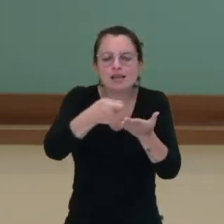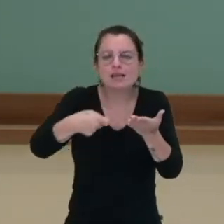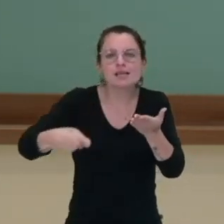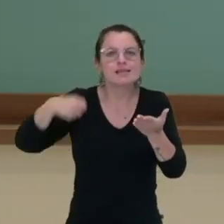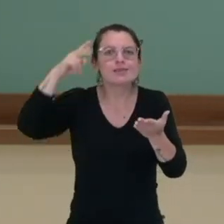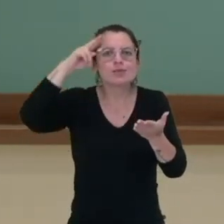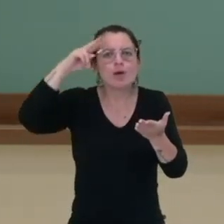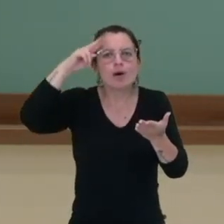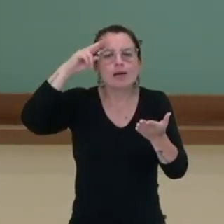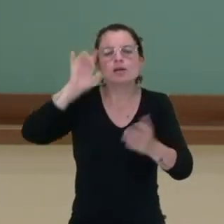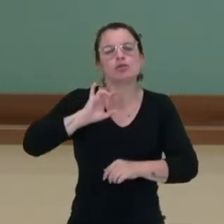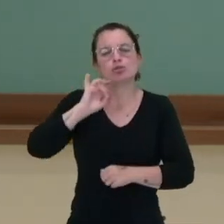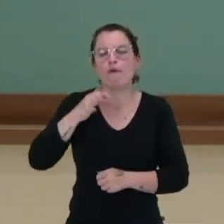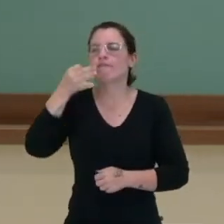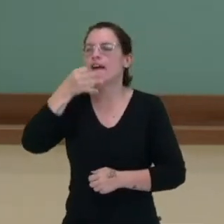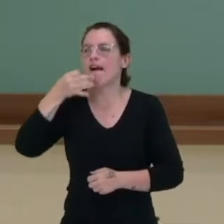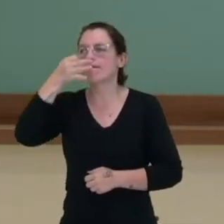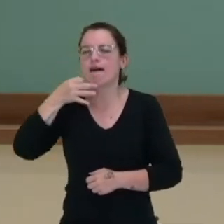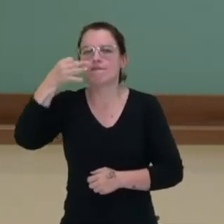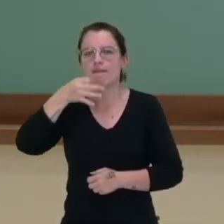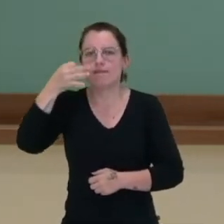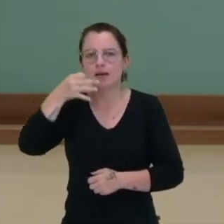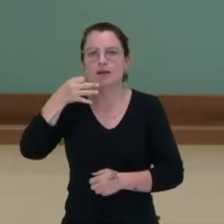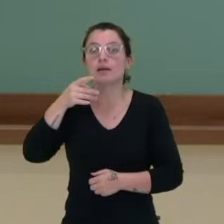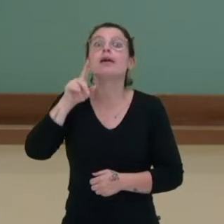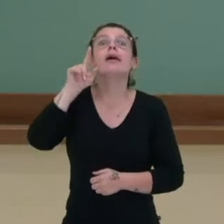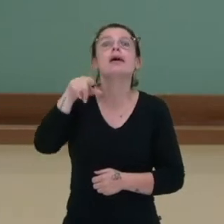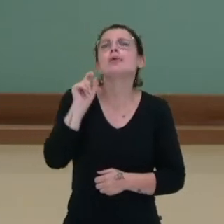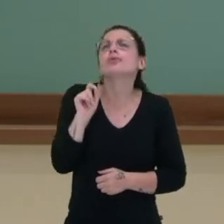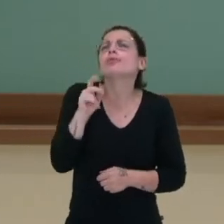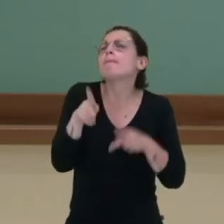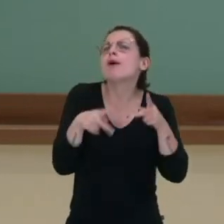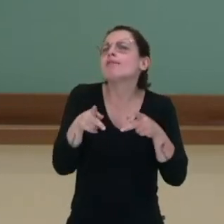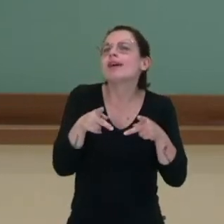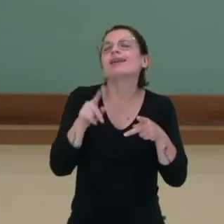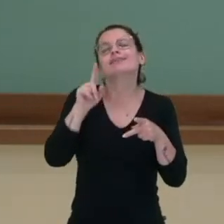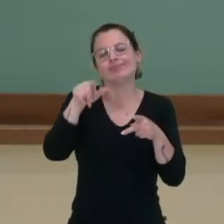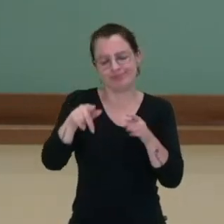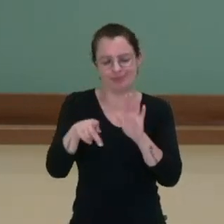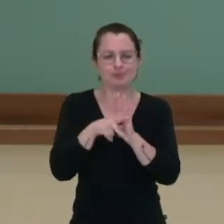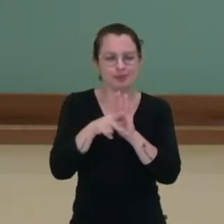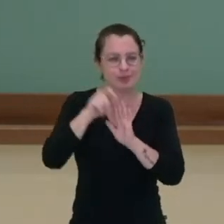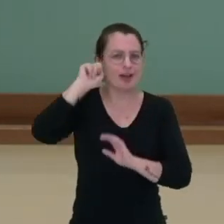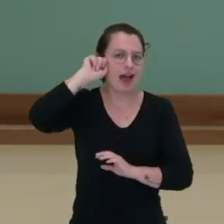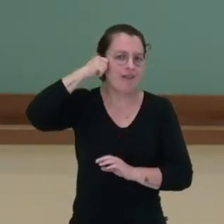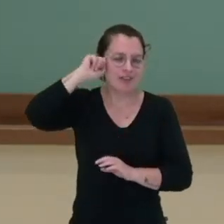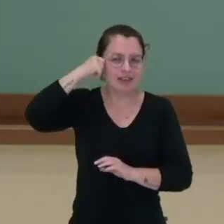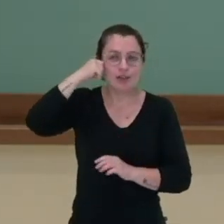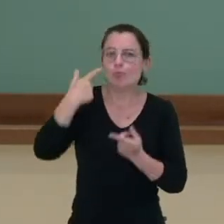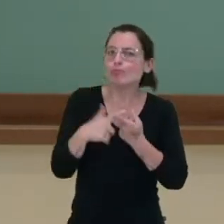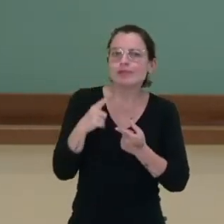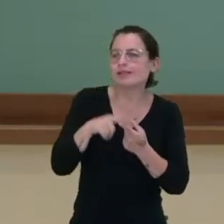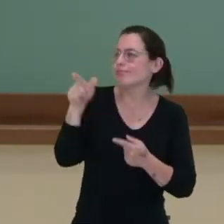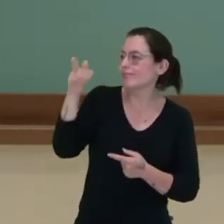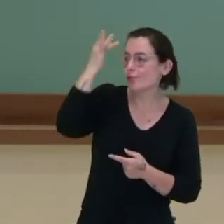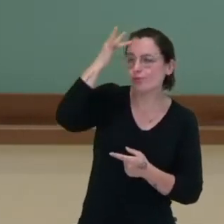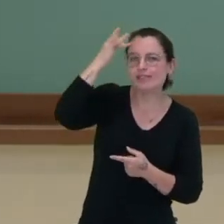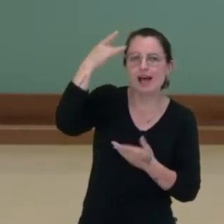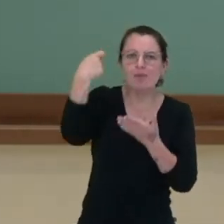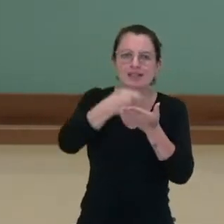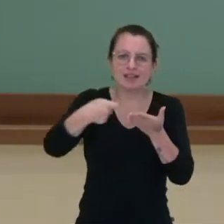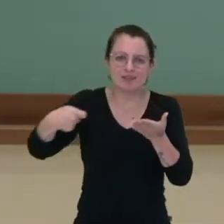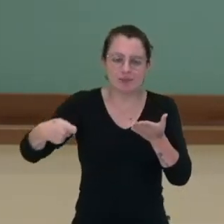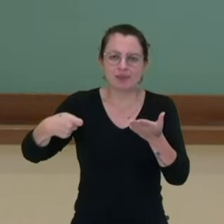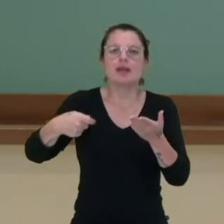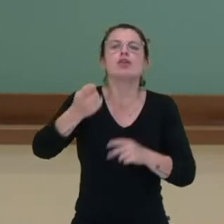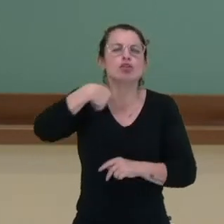contexto, nós destacamos os povos africanos, né? Nós sabemos que na história da África existe a figura do griot